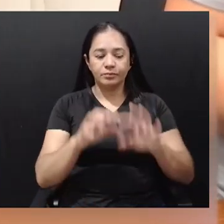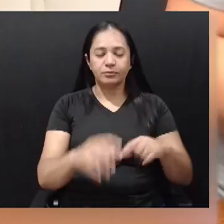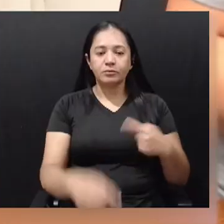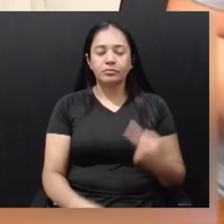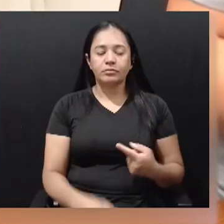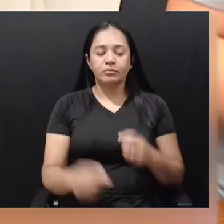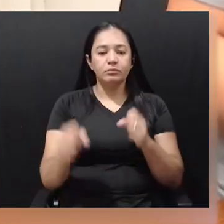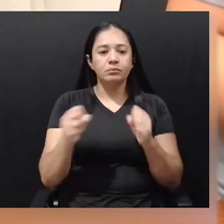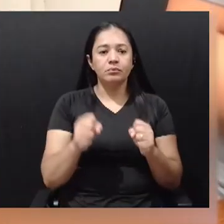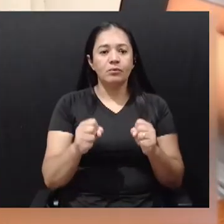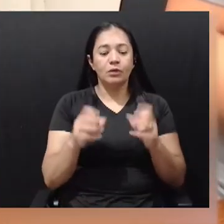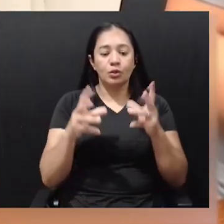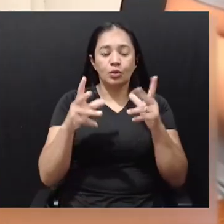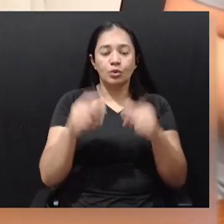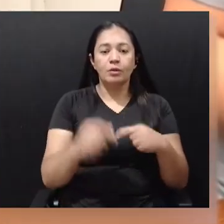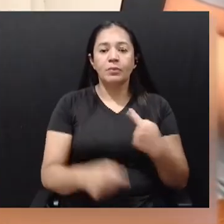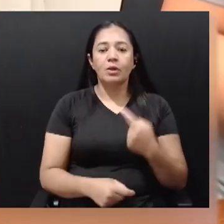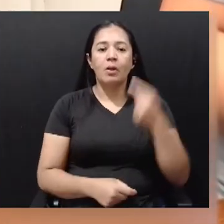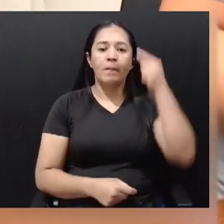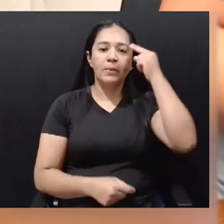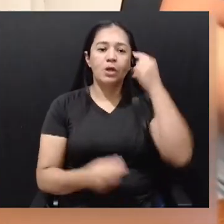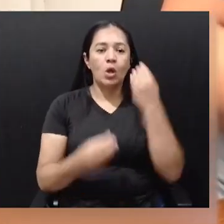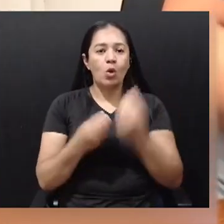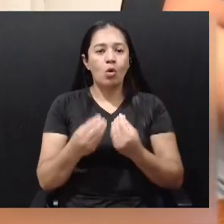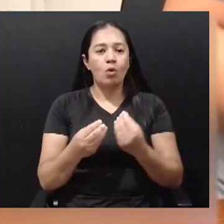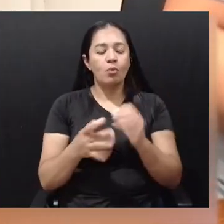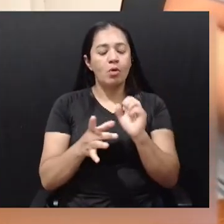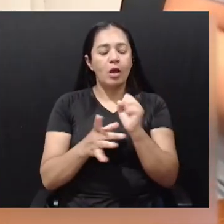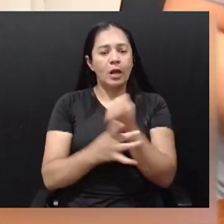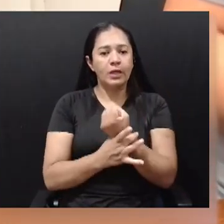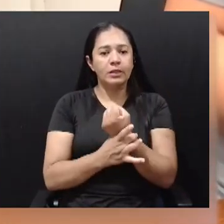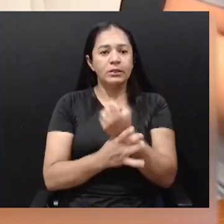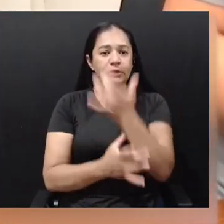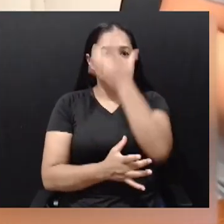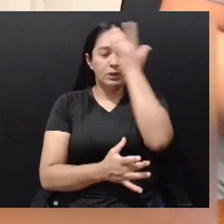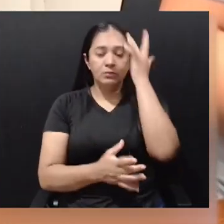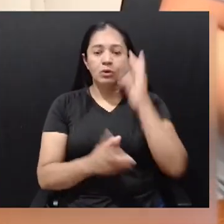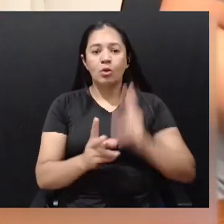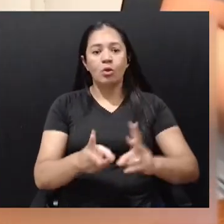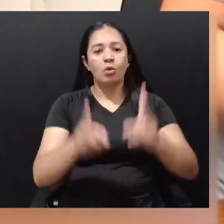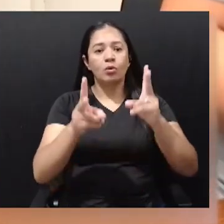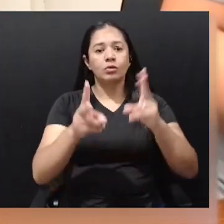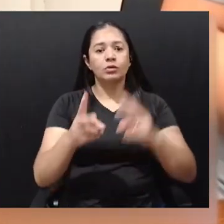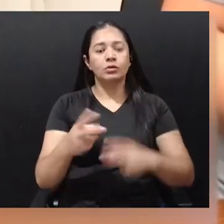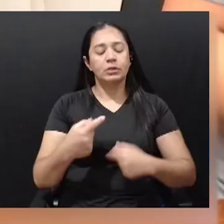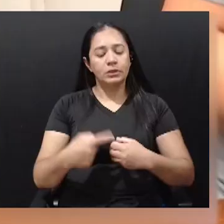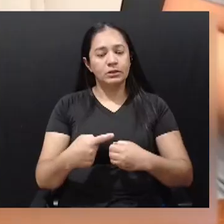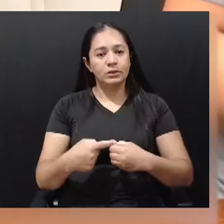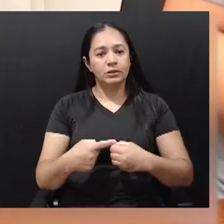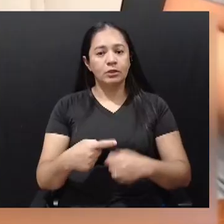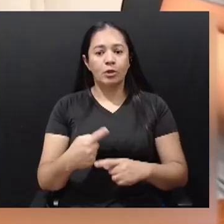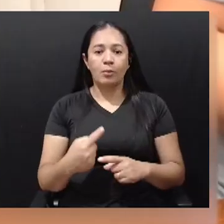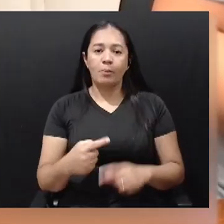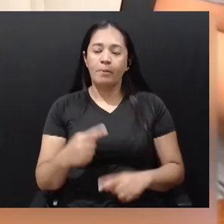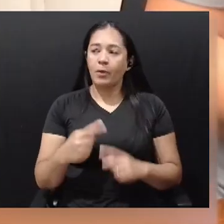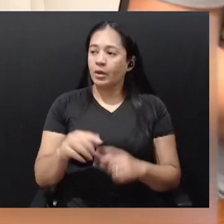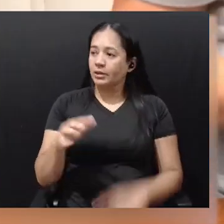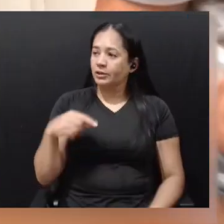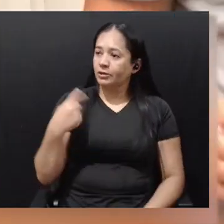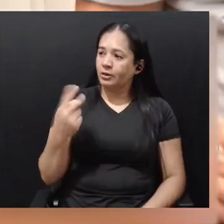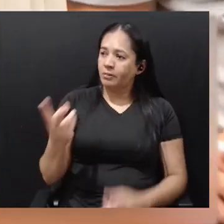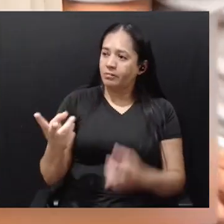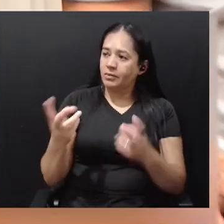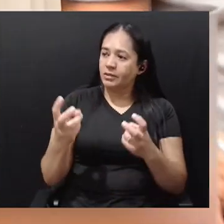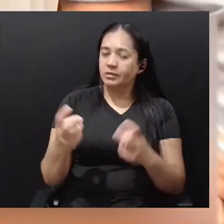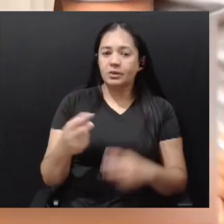é para a gente pensar em como que a gente pode garantir que essas pessoas permaneçam na cidade. Porque a gente vê muitas vezes eles saindo da cidade para fazer produções, com as